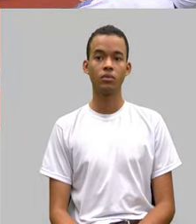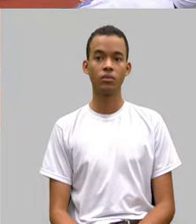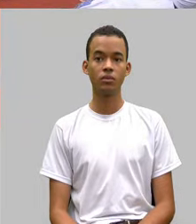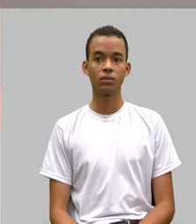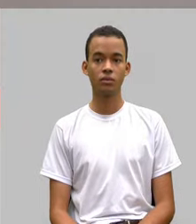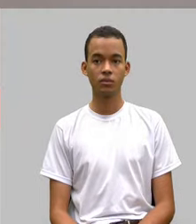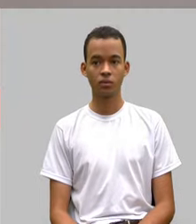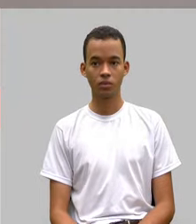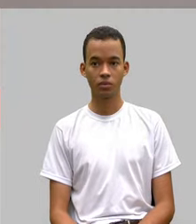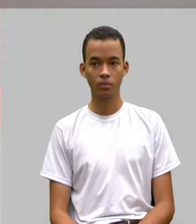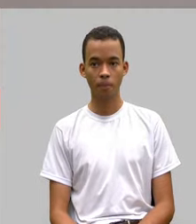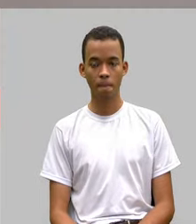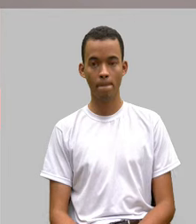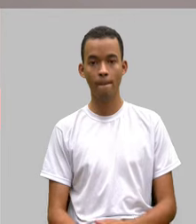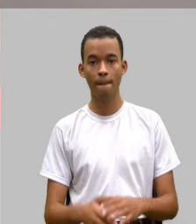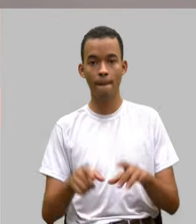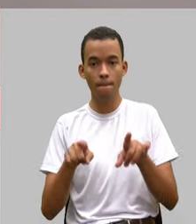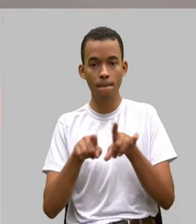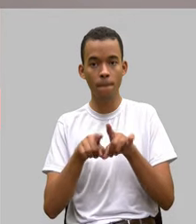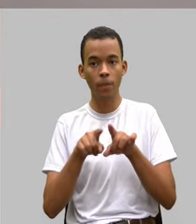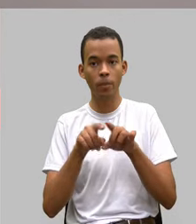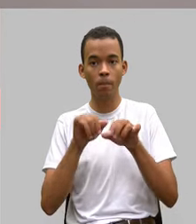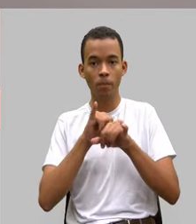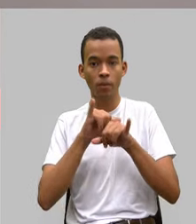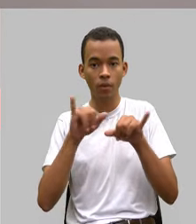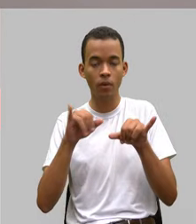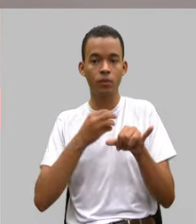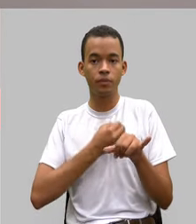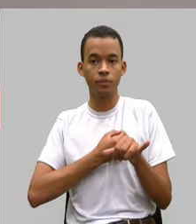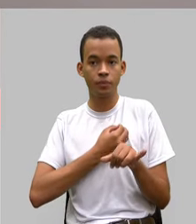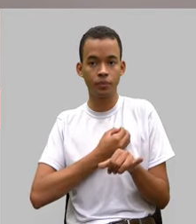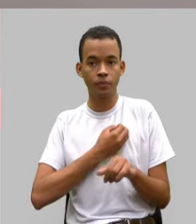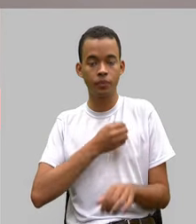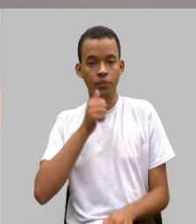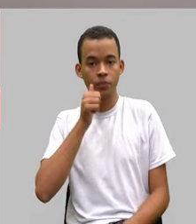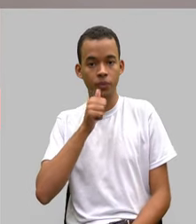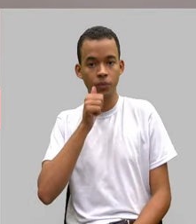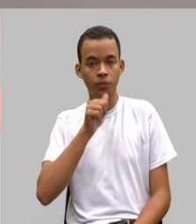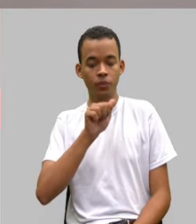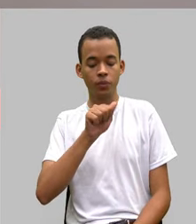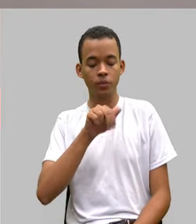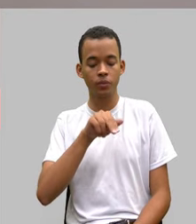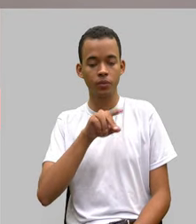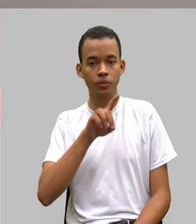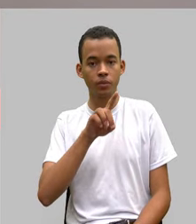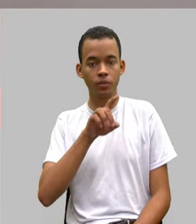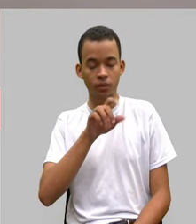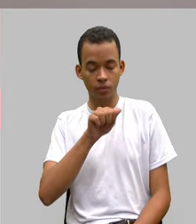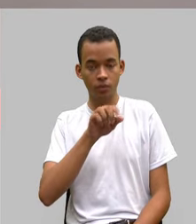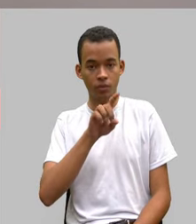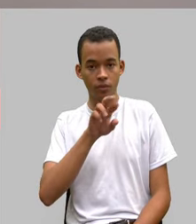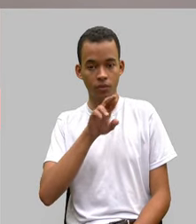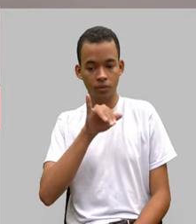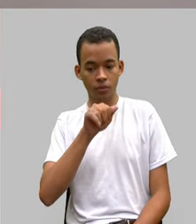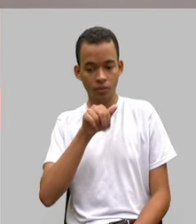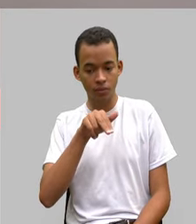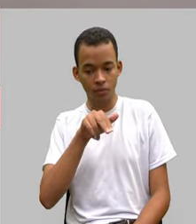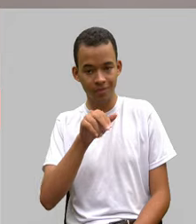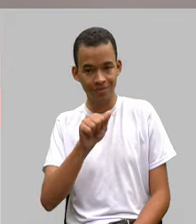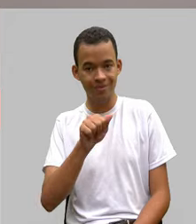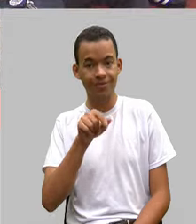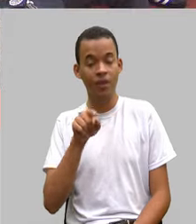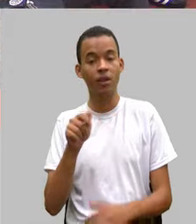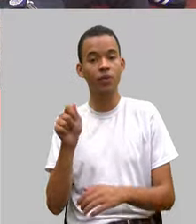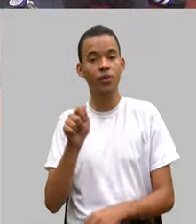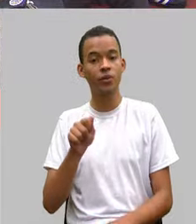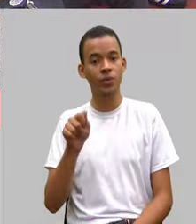registramos a presença de Adriana Ferreira da associação da menopausa feliz obrigado pela presença e